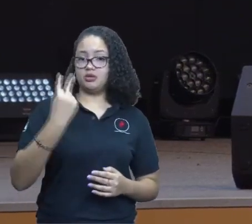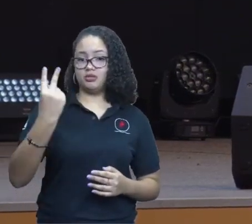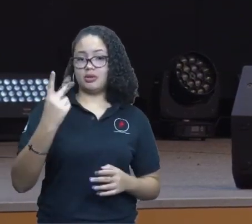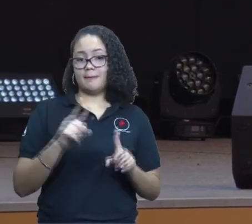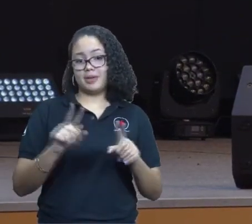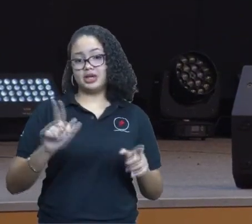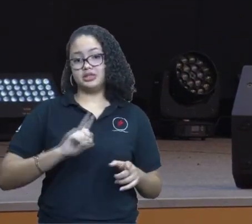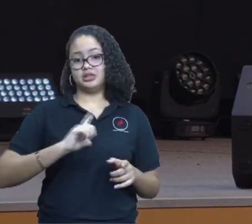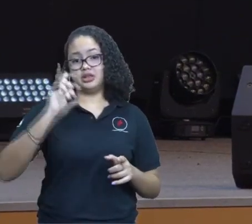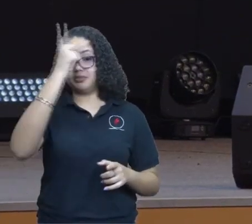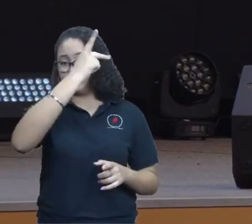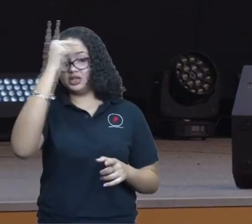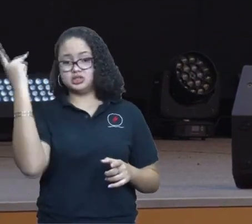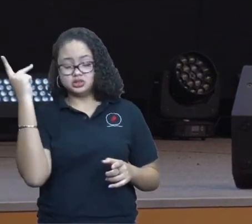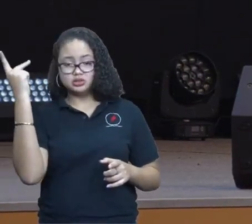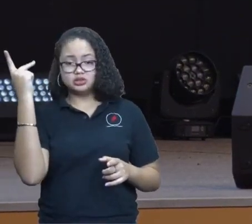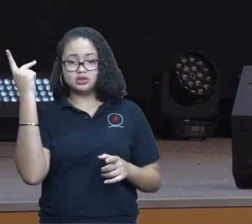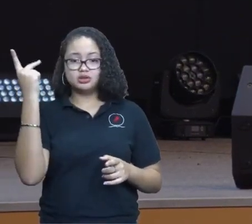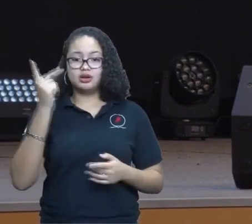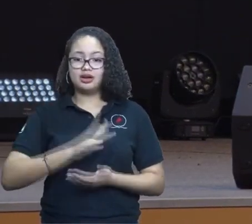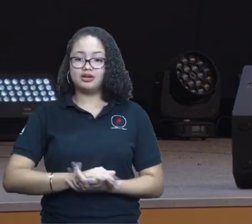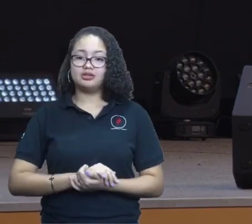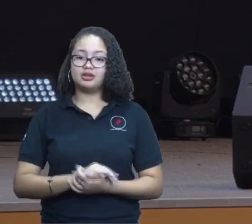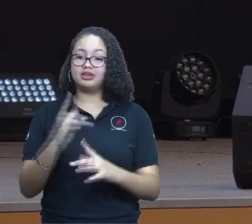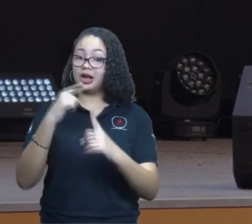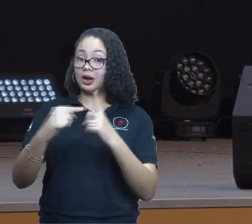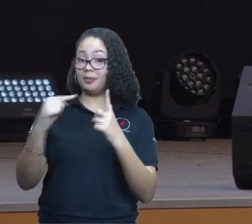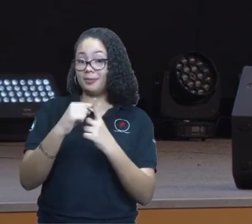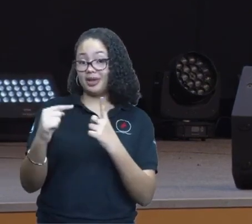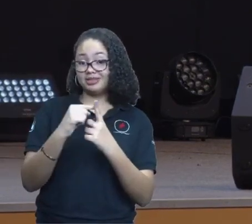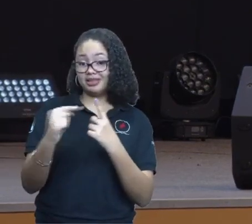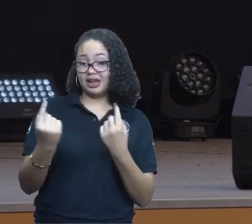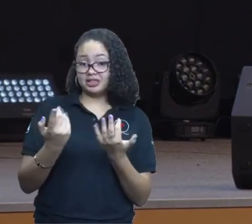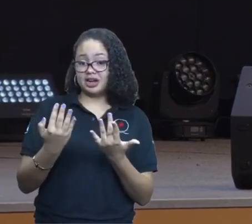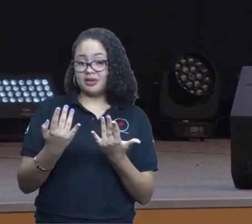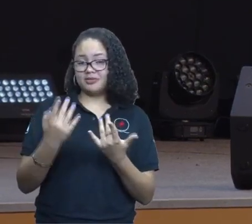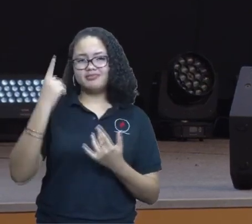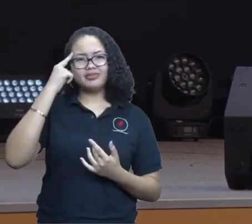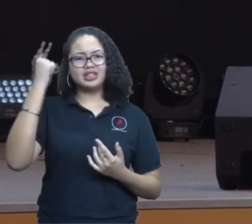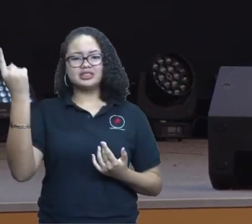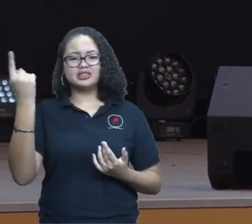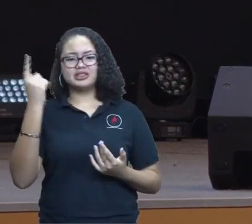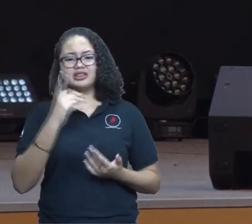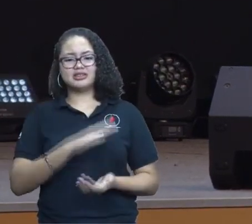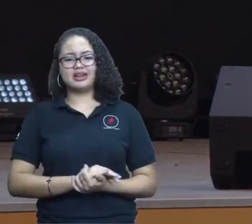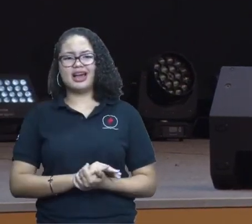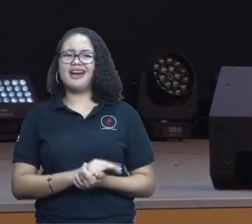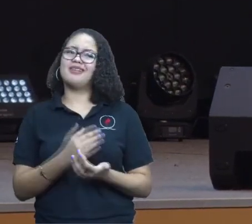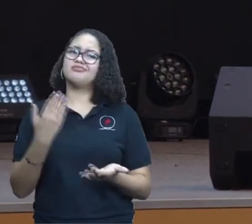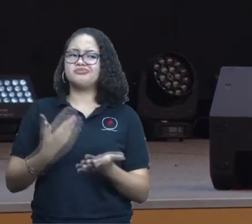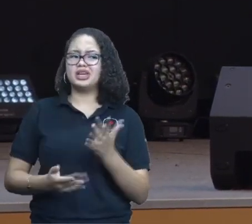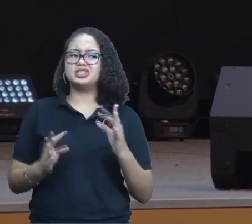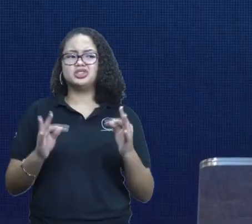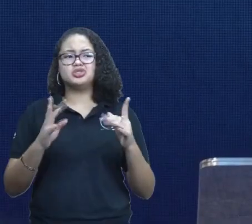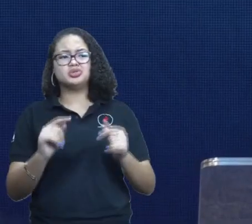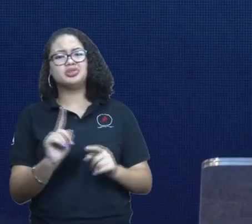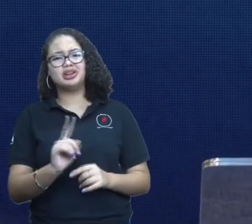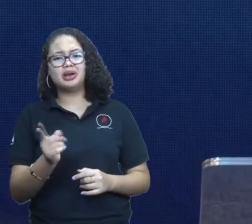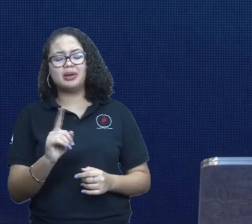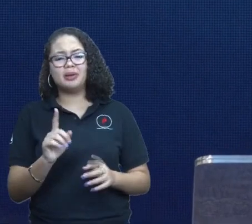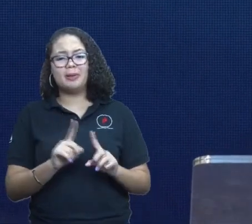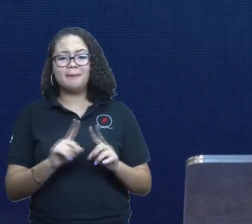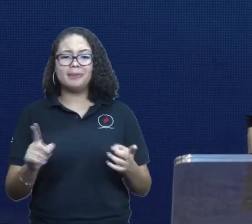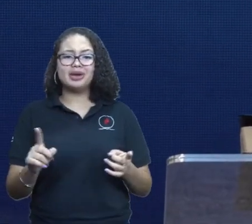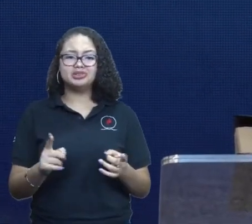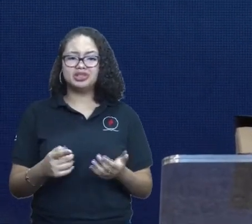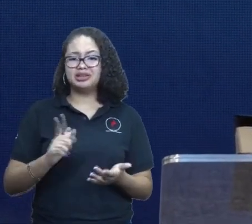só que tem gente que tá com uma metade na mão e dizendo assim ah mas eu não perdi tudo mas o que ficou também não